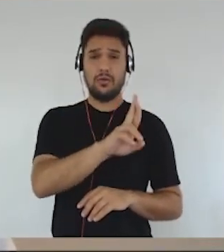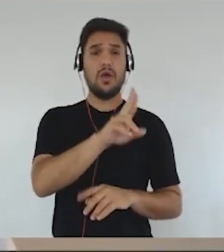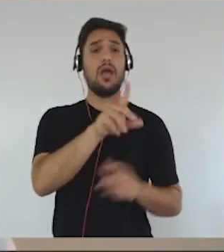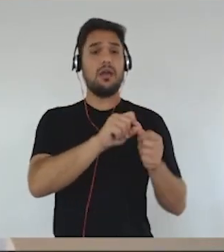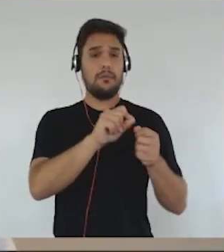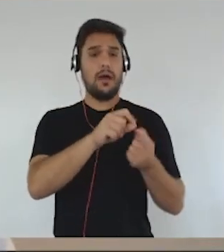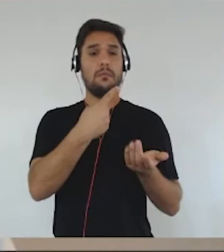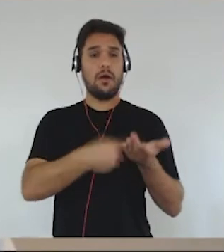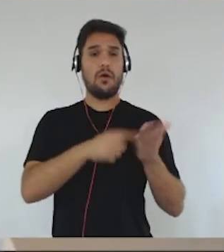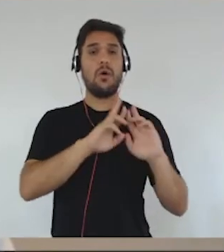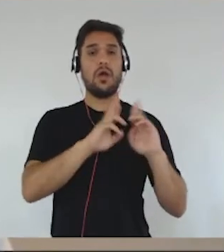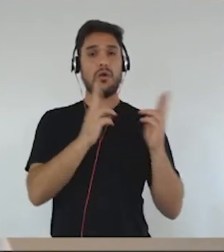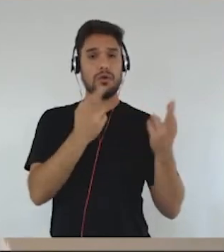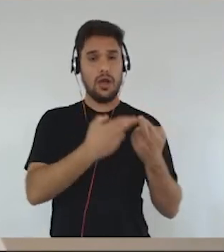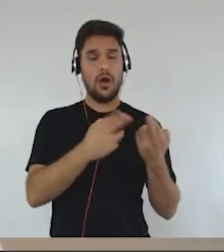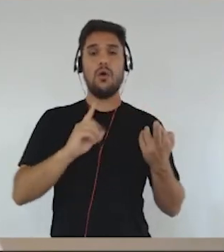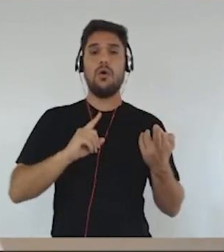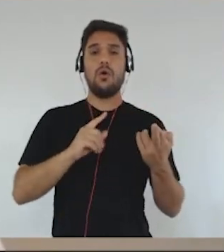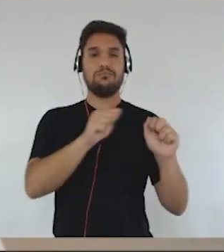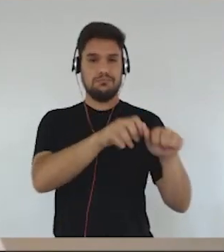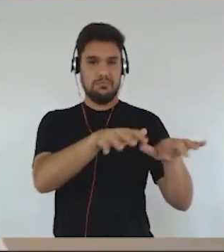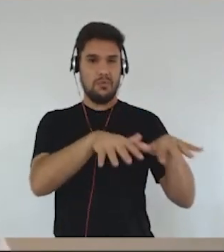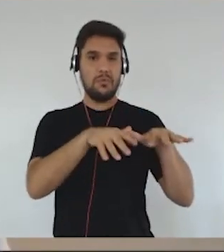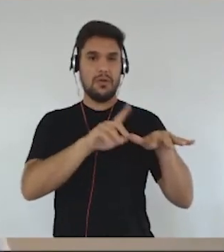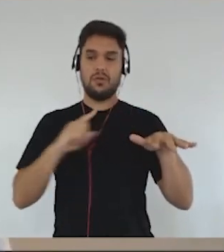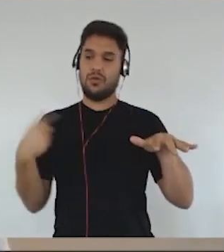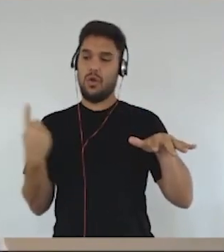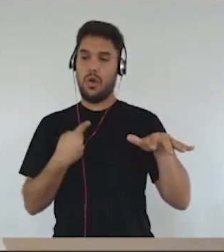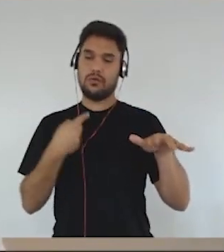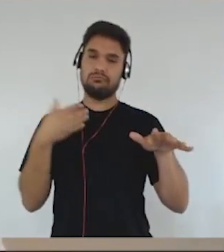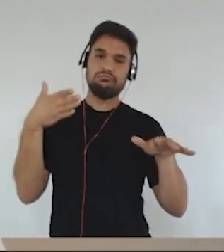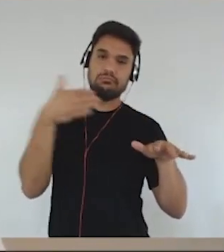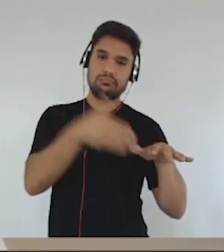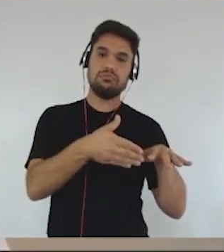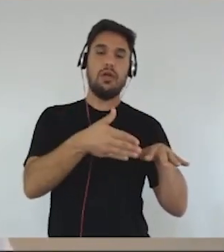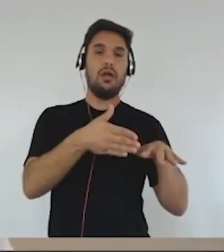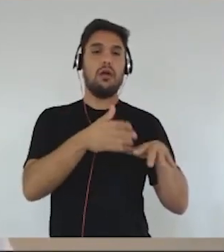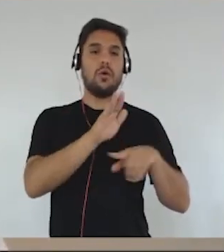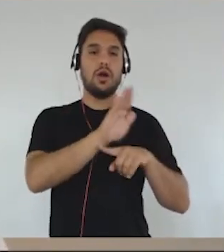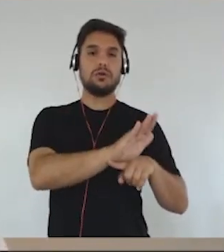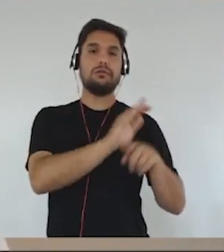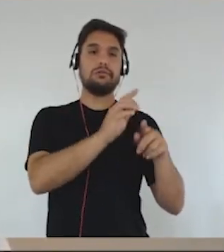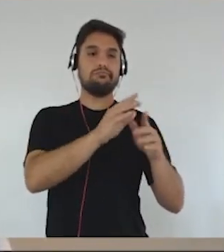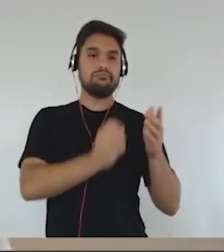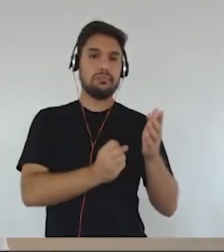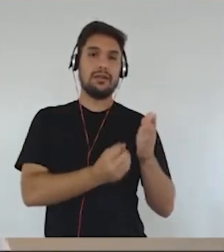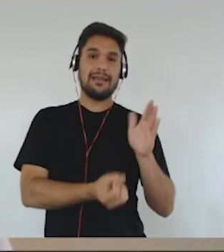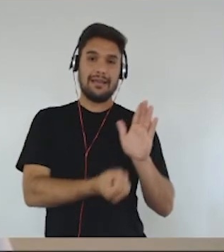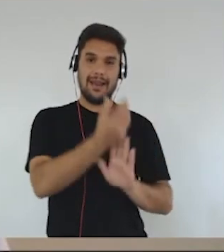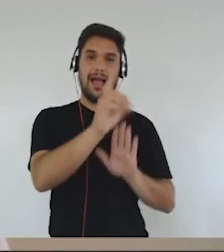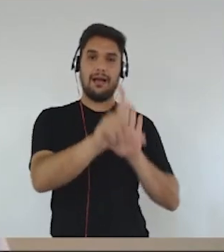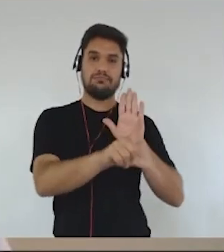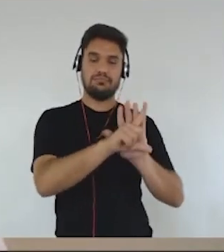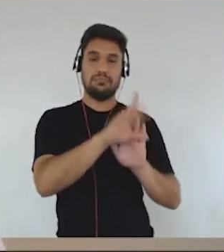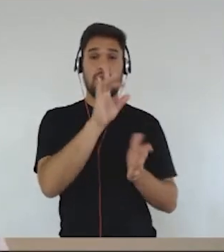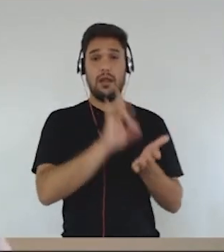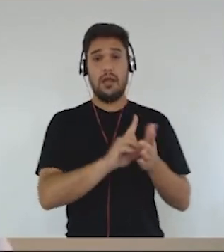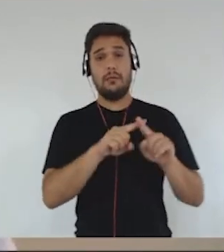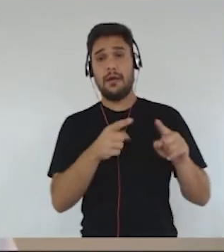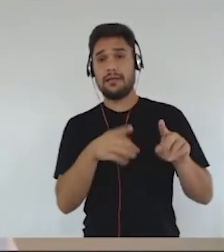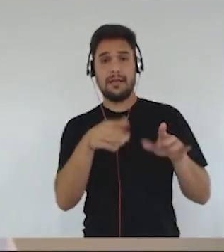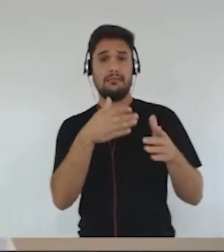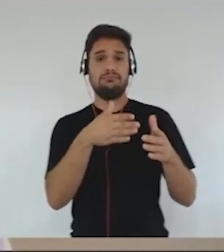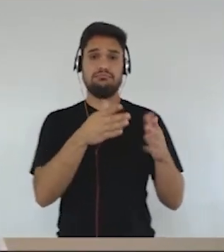uma audiência pública, nós participamos da audiência pública com a nossa contribuição de regulamentação, mas, como ele acabou